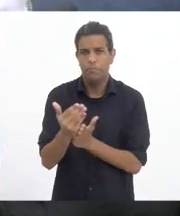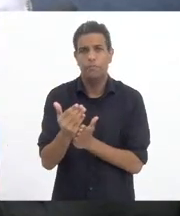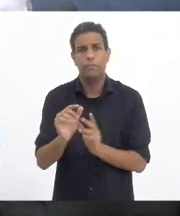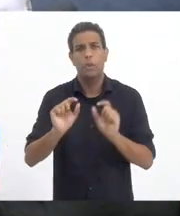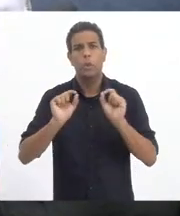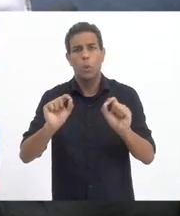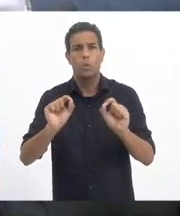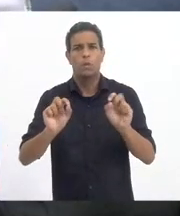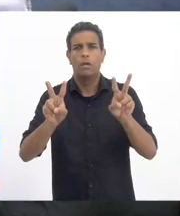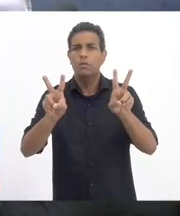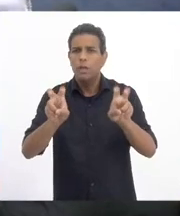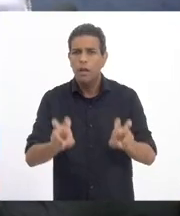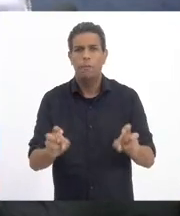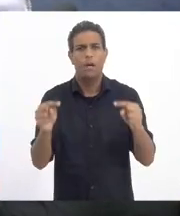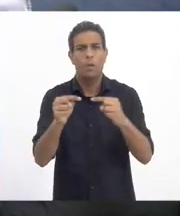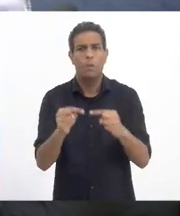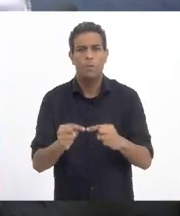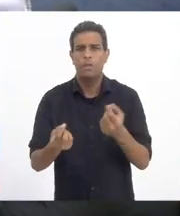realmente é um debate